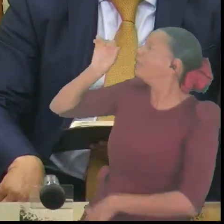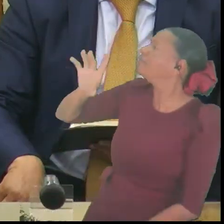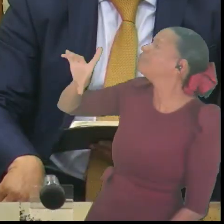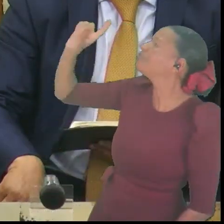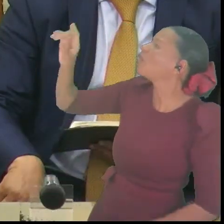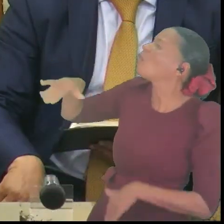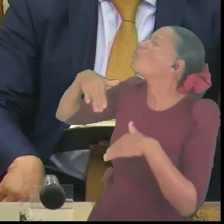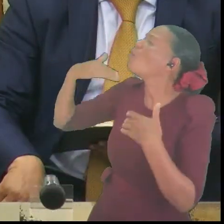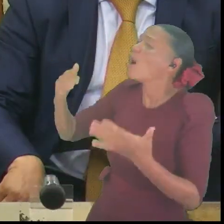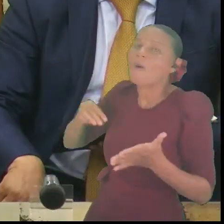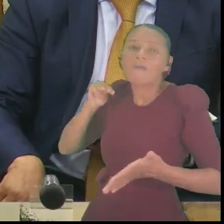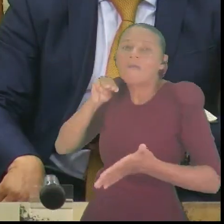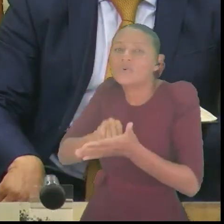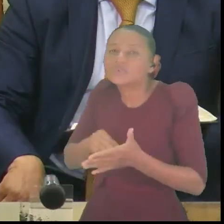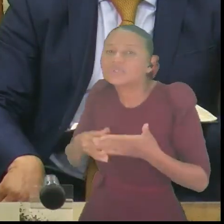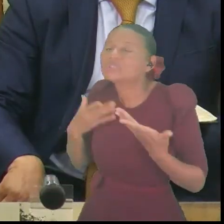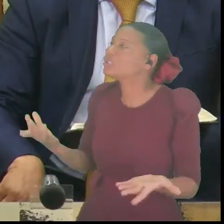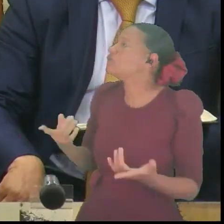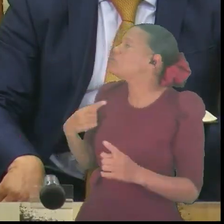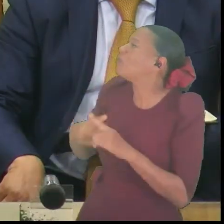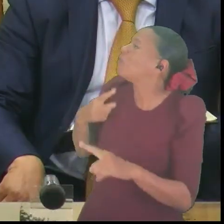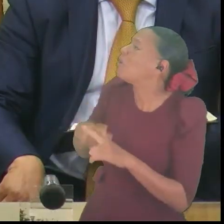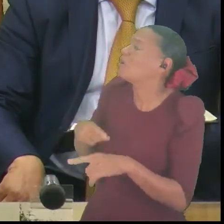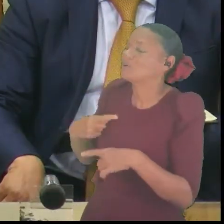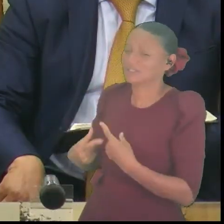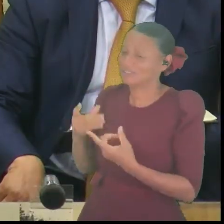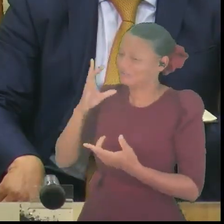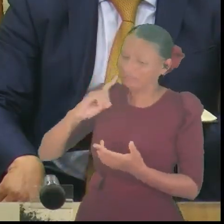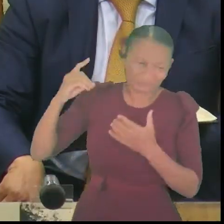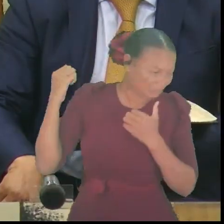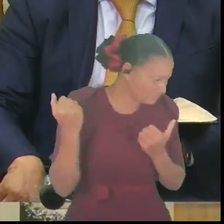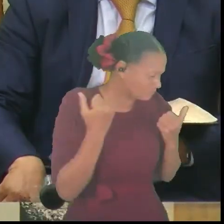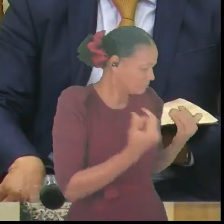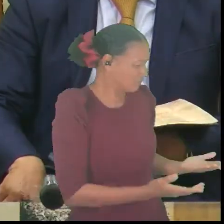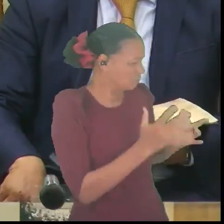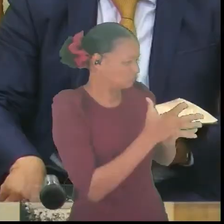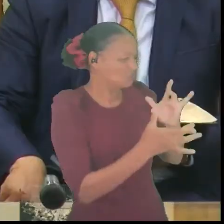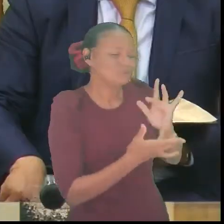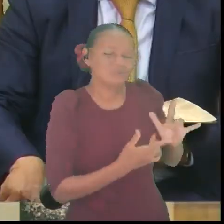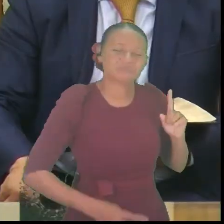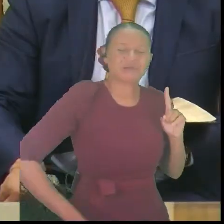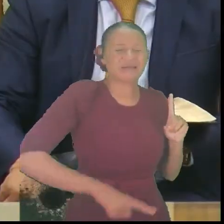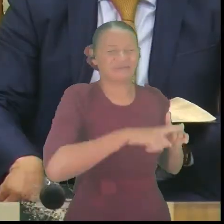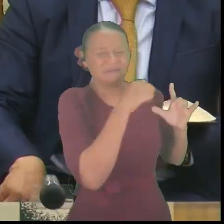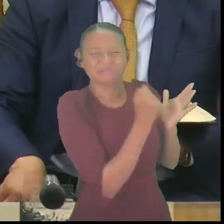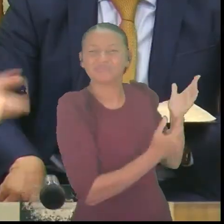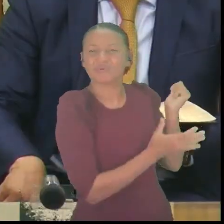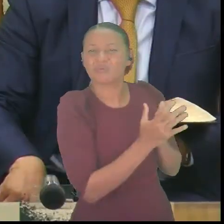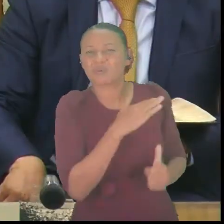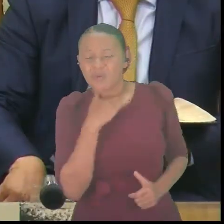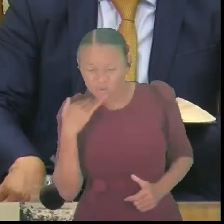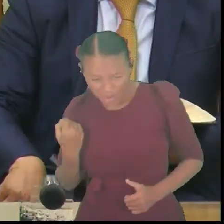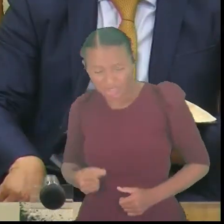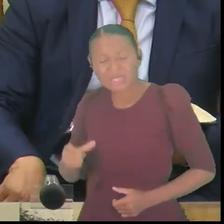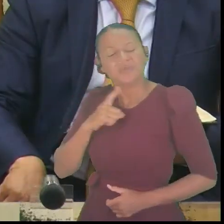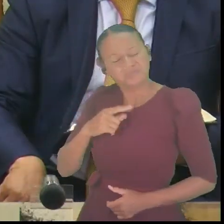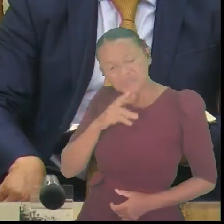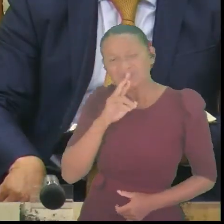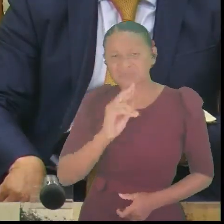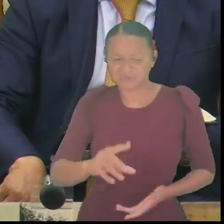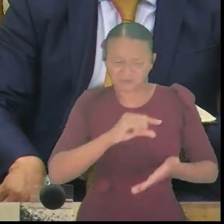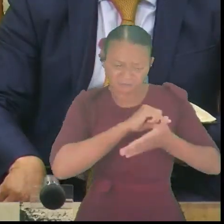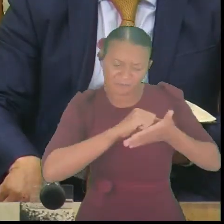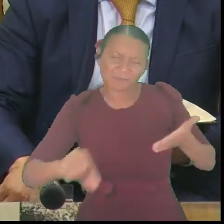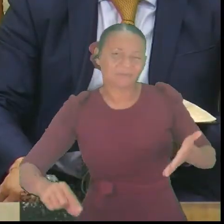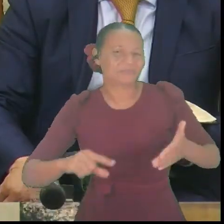foi a motivação que Deus teve para entregar Jesus para ser morto, eu te respondo com um versículo da Bíblia,